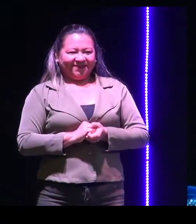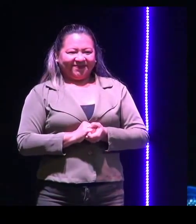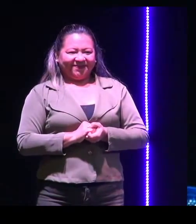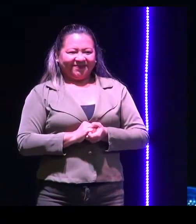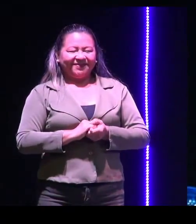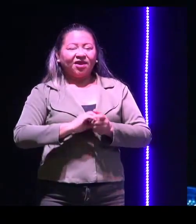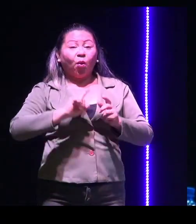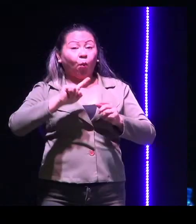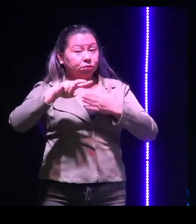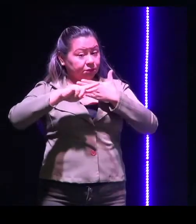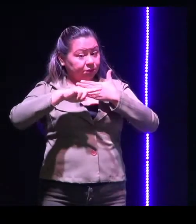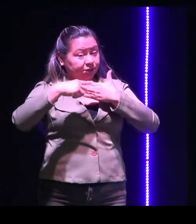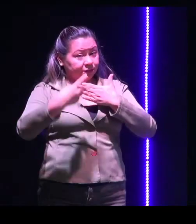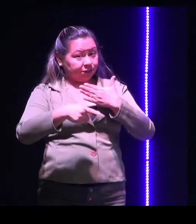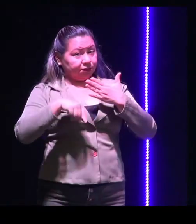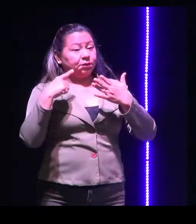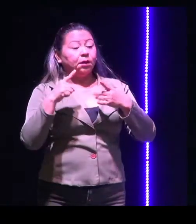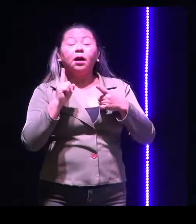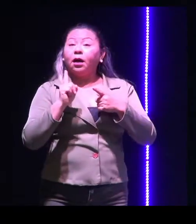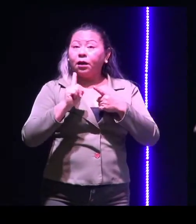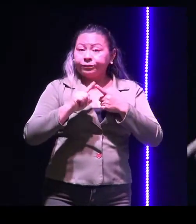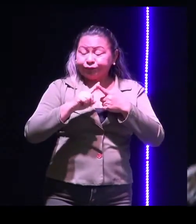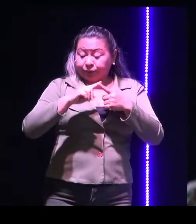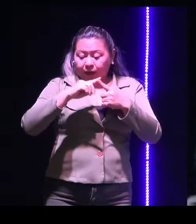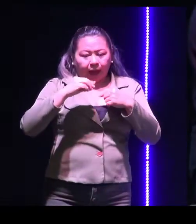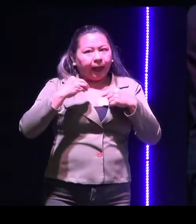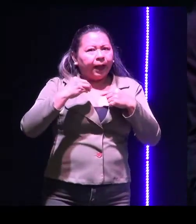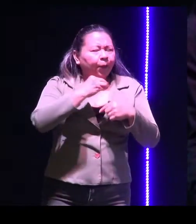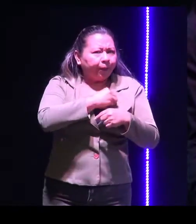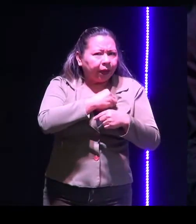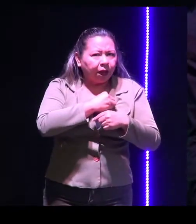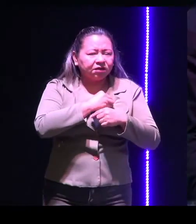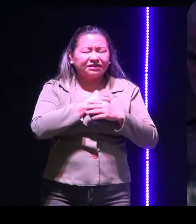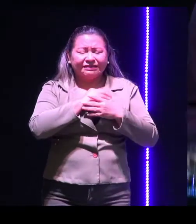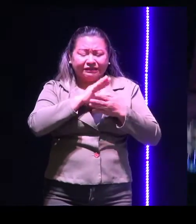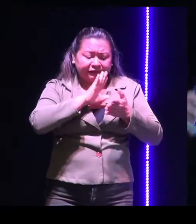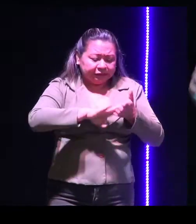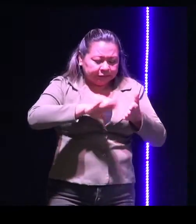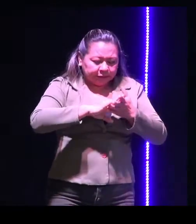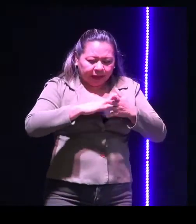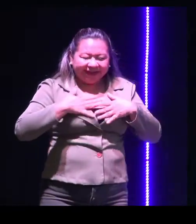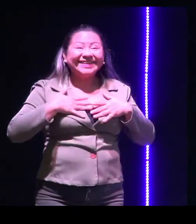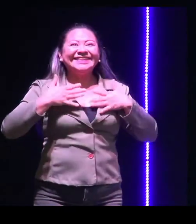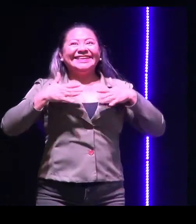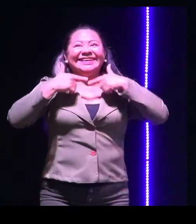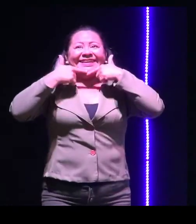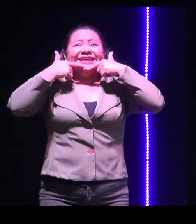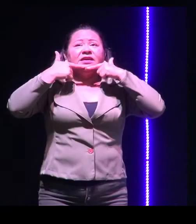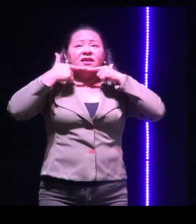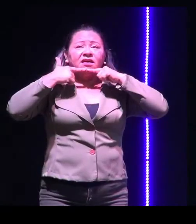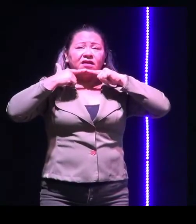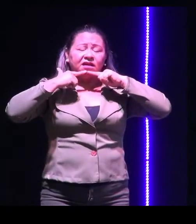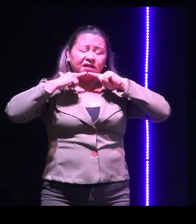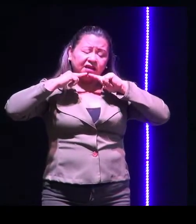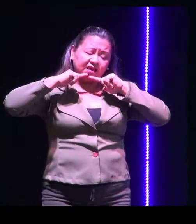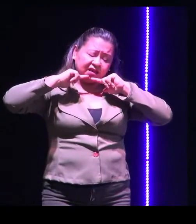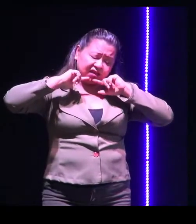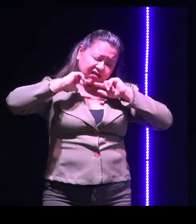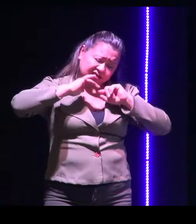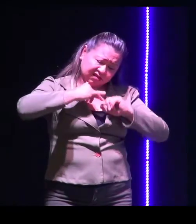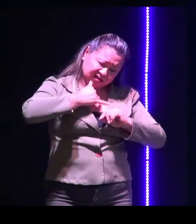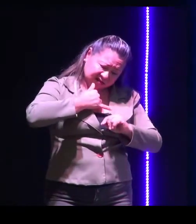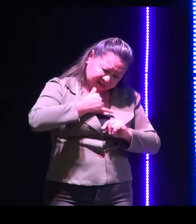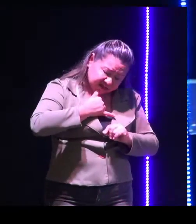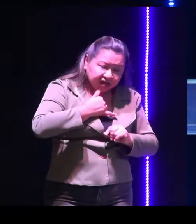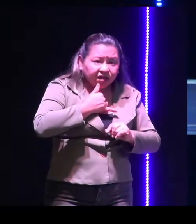Outra consequência é que o pecado nos tira a alegria, aquele prazer, aquela alegria, sabe, que existe